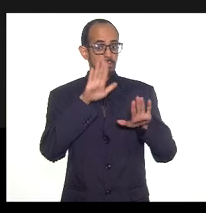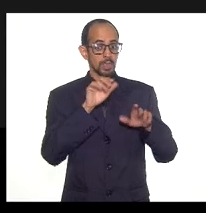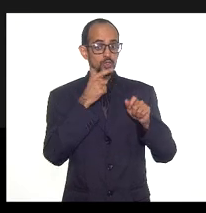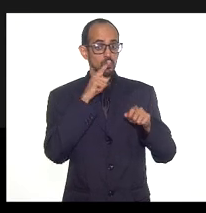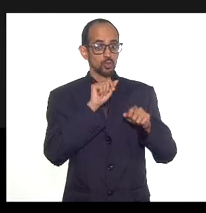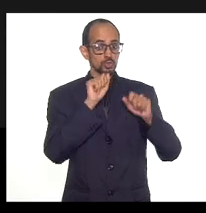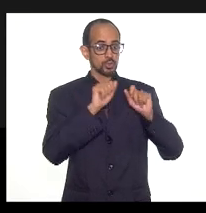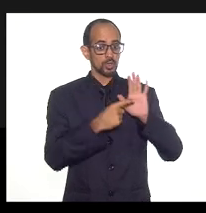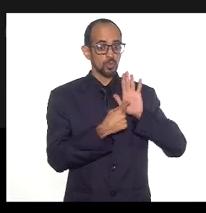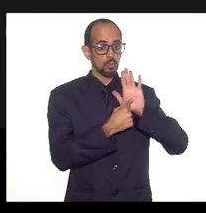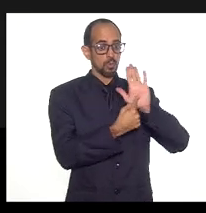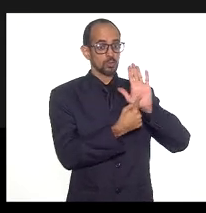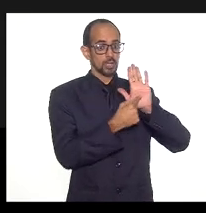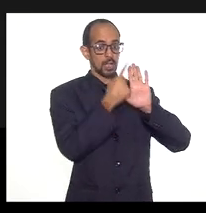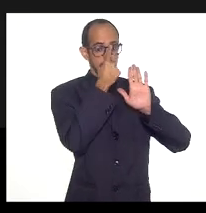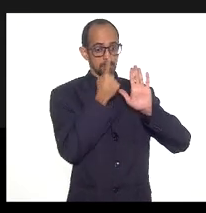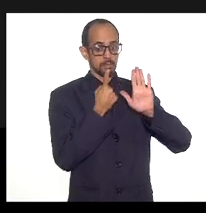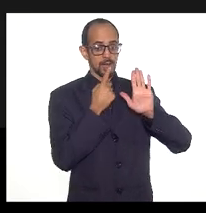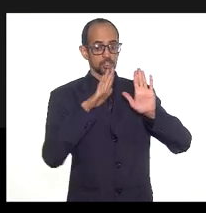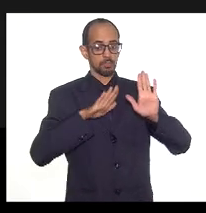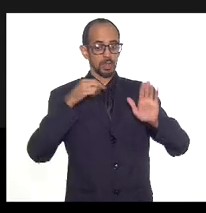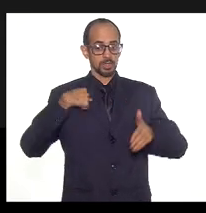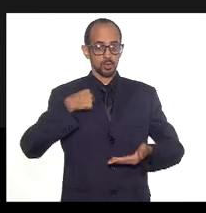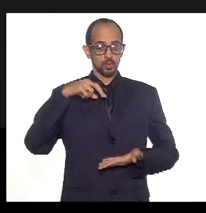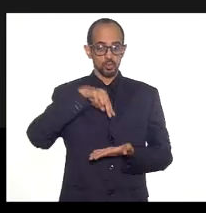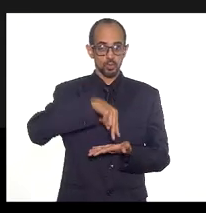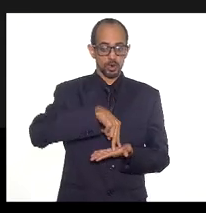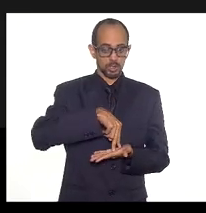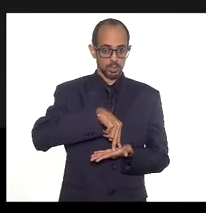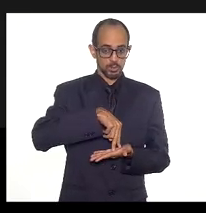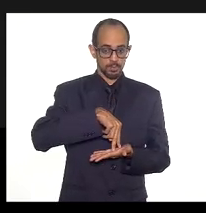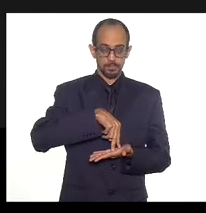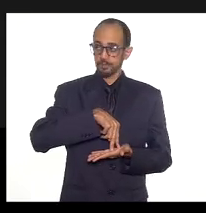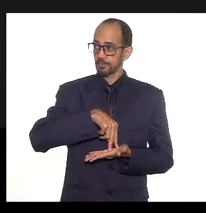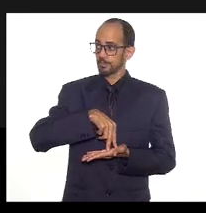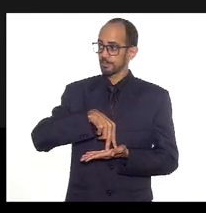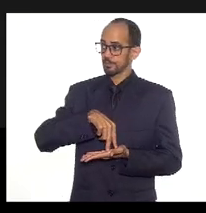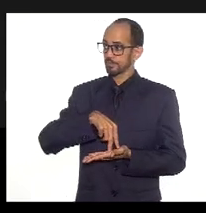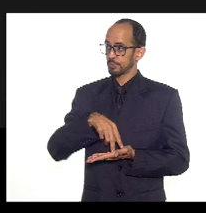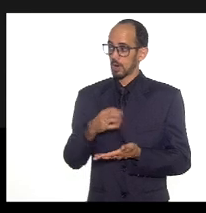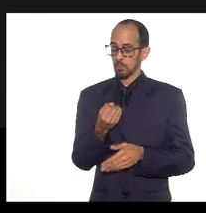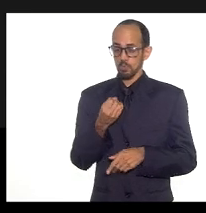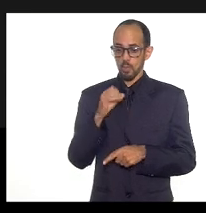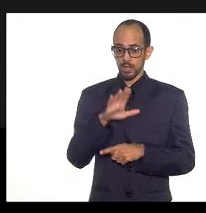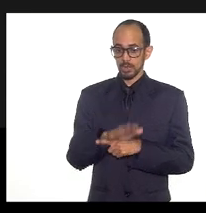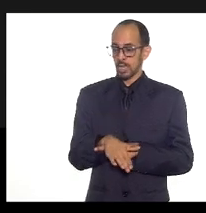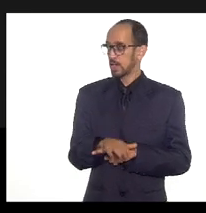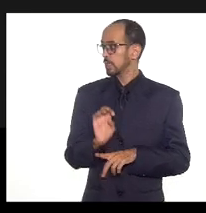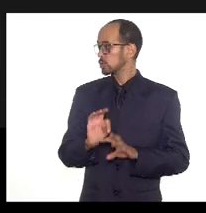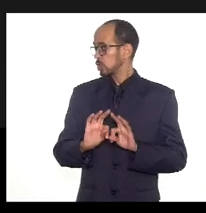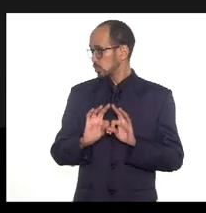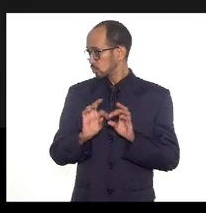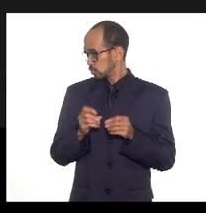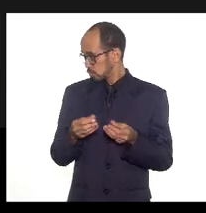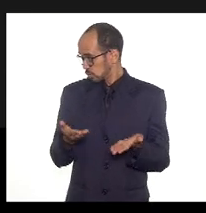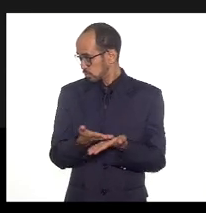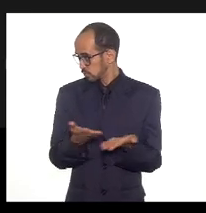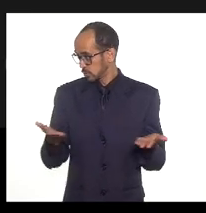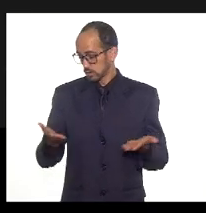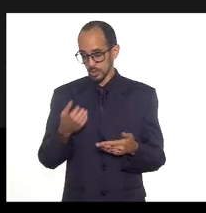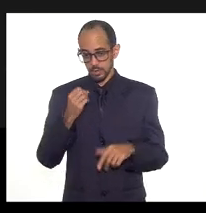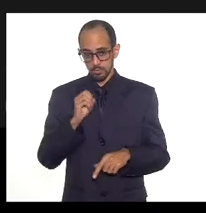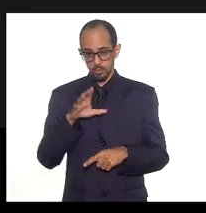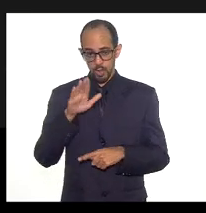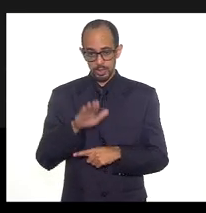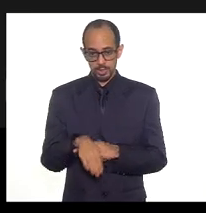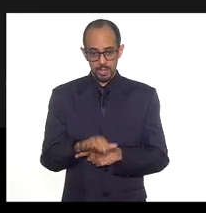aparecer. Mas estou aqui. Boa tarde, Mauro. Entendi. Tudo bem, Boa querido? tarde. Boa tarde, deputado Bontempo. Boa tarde, deputada